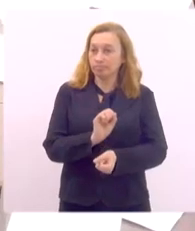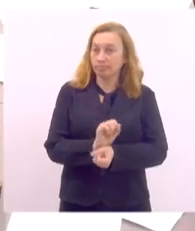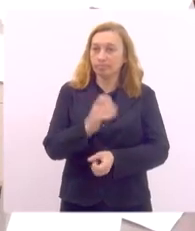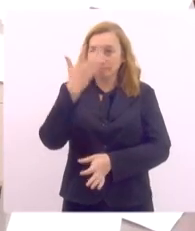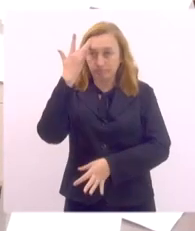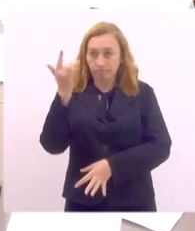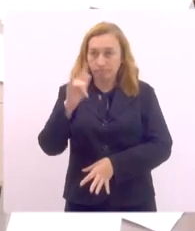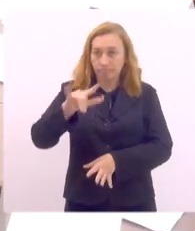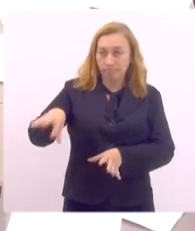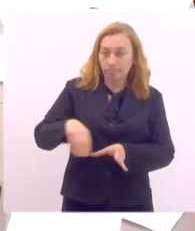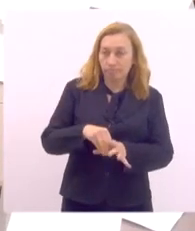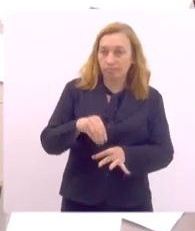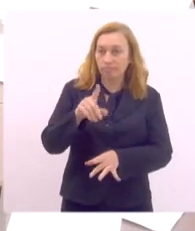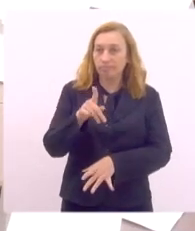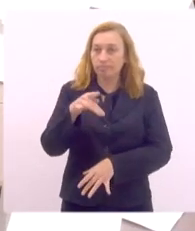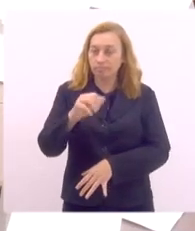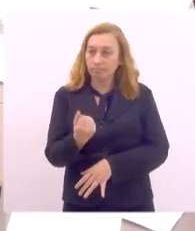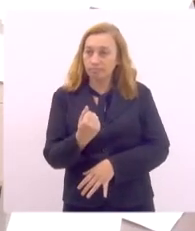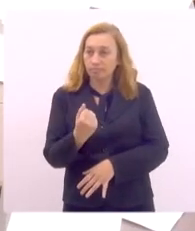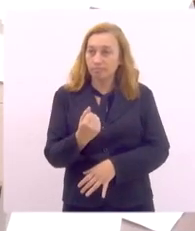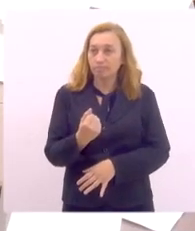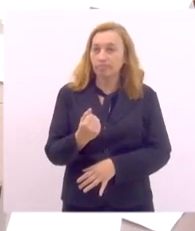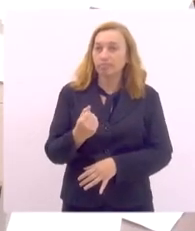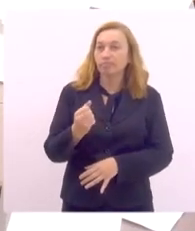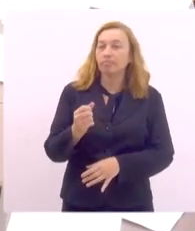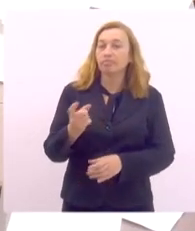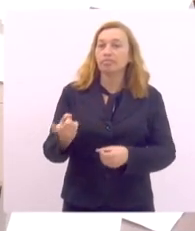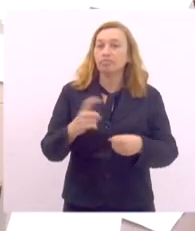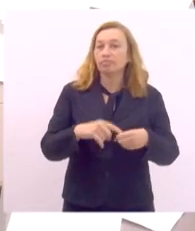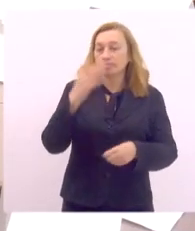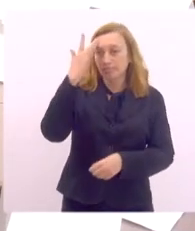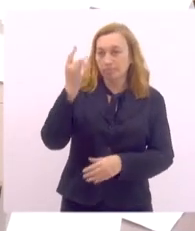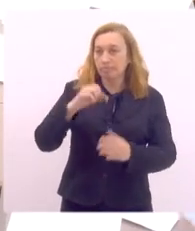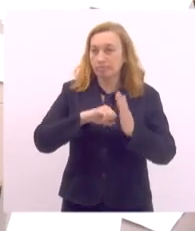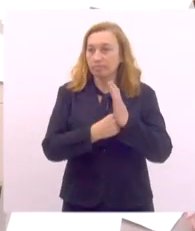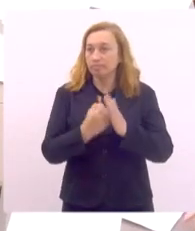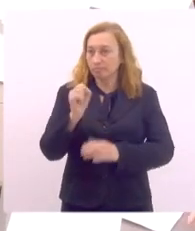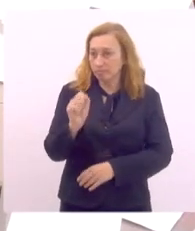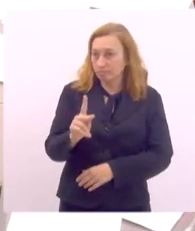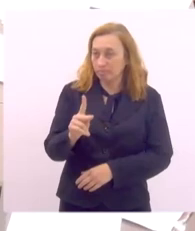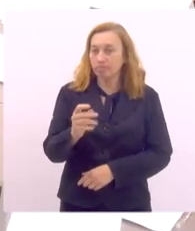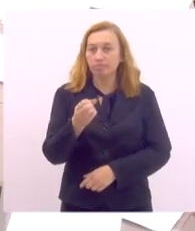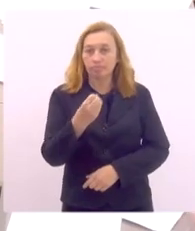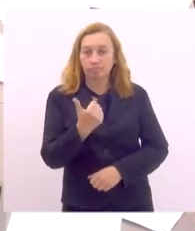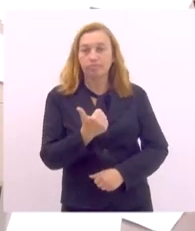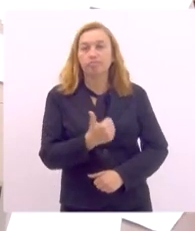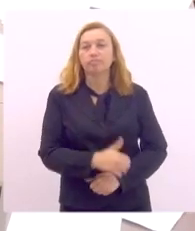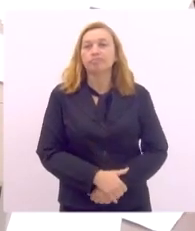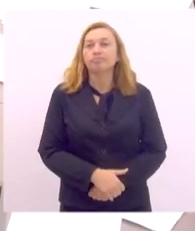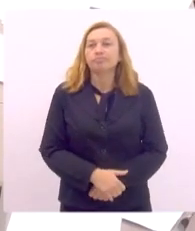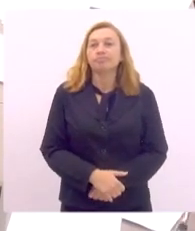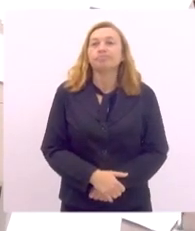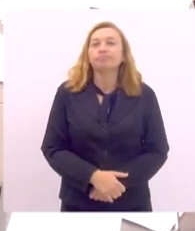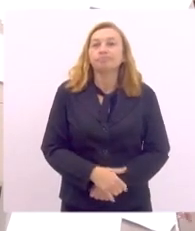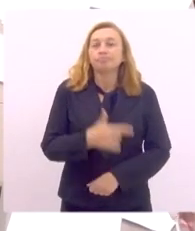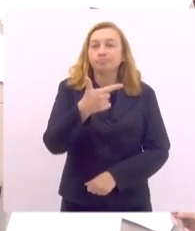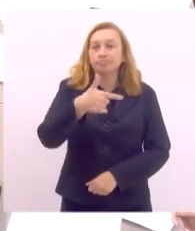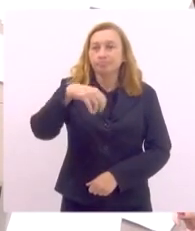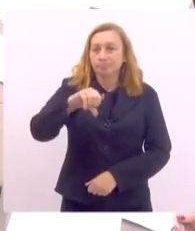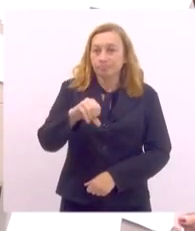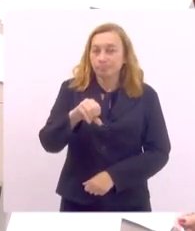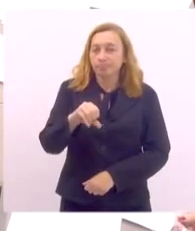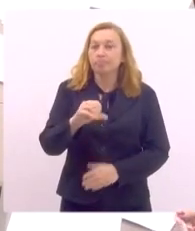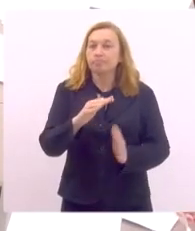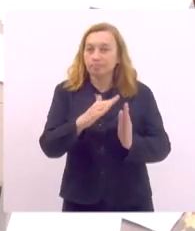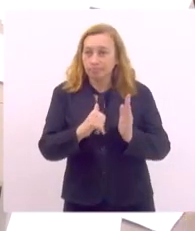o senhor enquadrar com o Pampolho hoje a questão do anexo, aí a gente volta amanhã pela derrubada. O senhor permite? Tá bom. 29. A decisão é pela